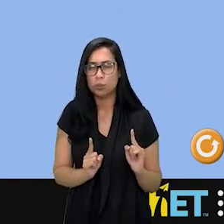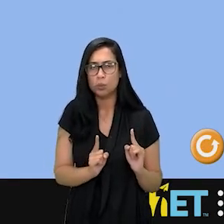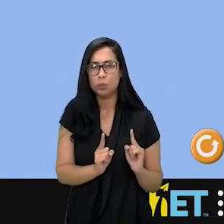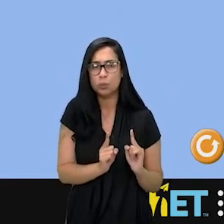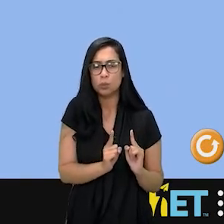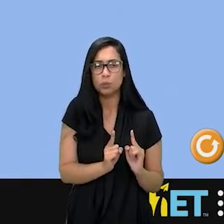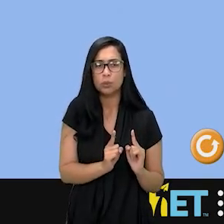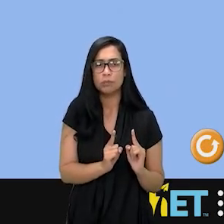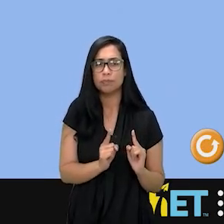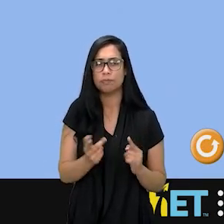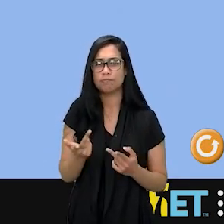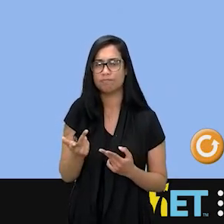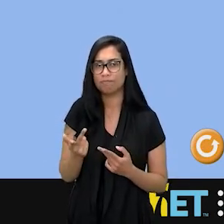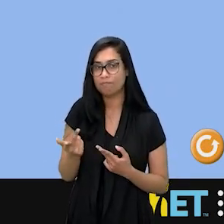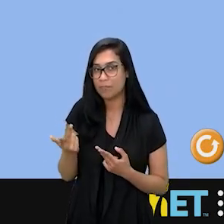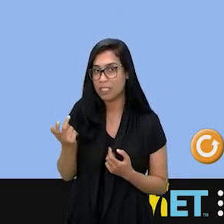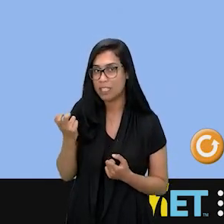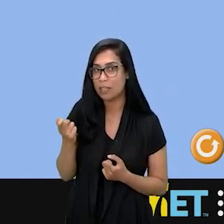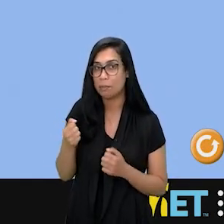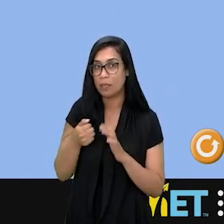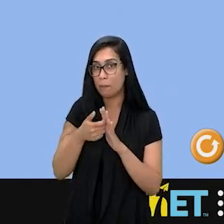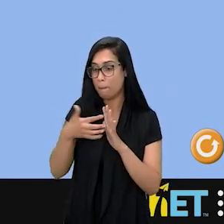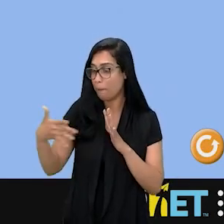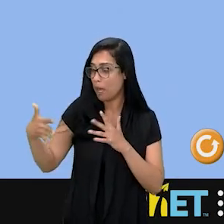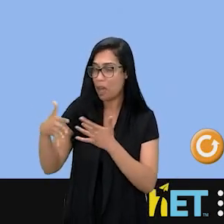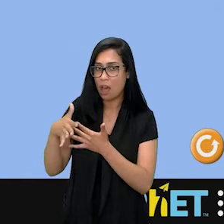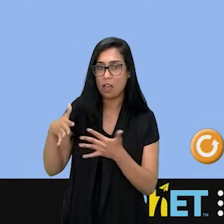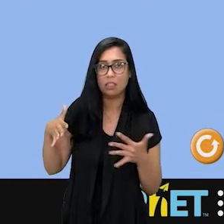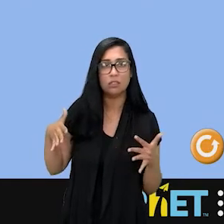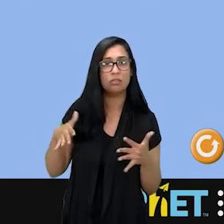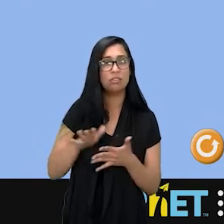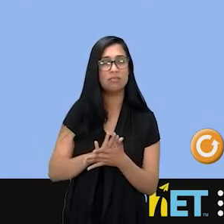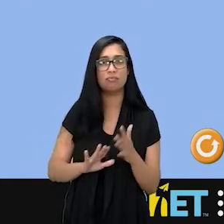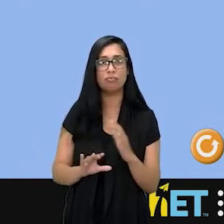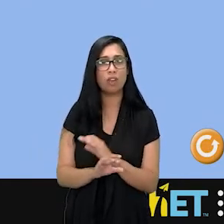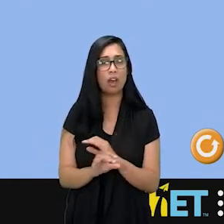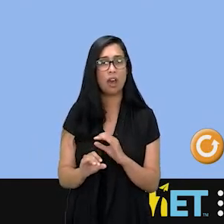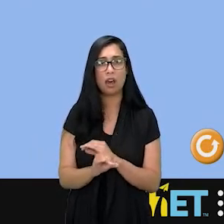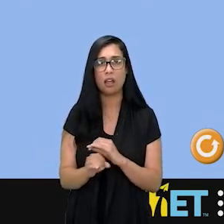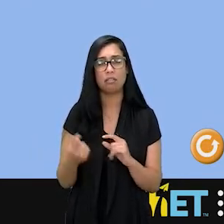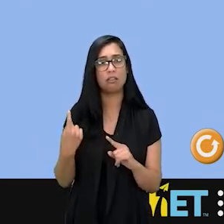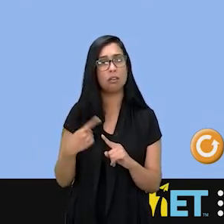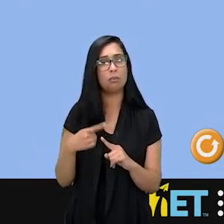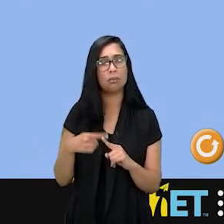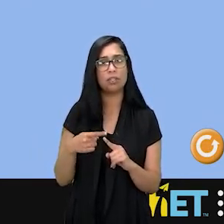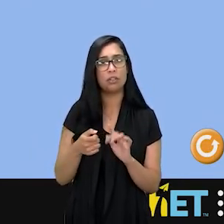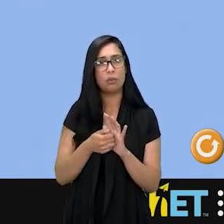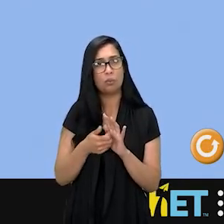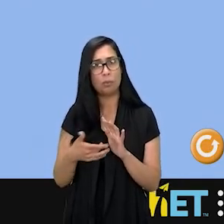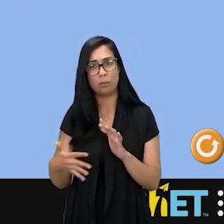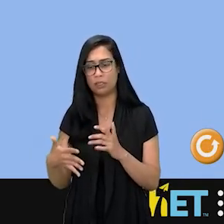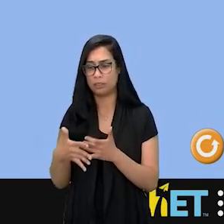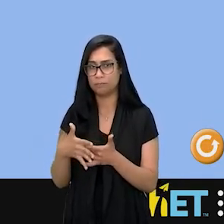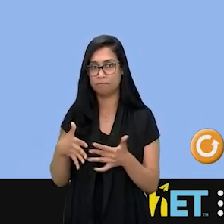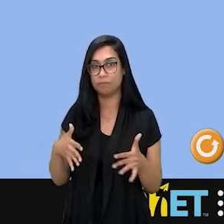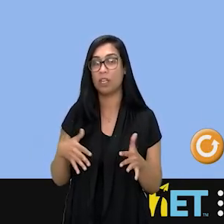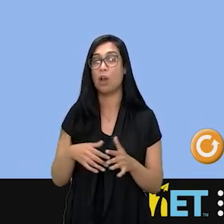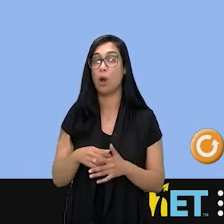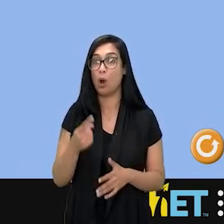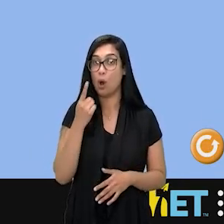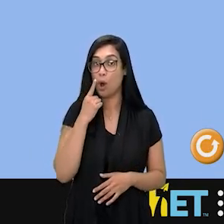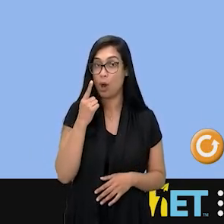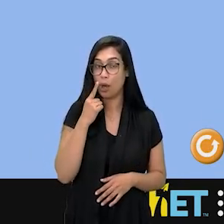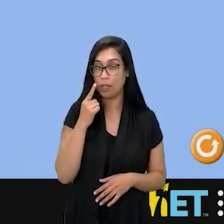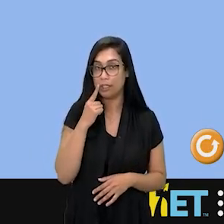que não acontece nada com o brilho. Por quê? O brilho é dado exclusivamente, isso é pergunta de vestibular, tá?